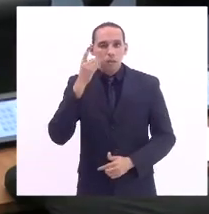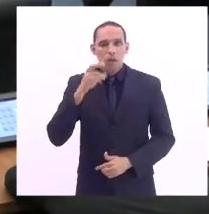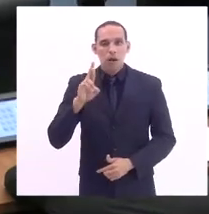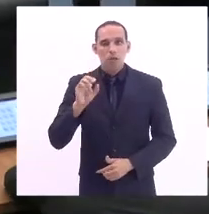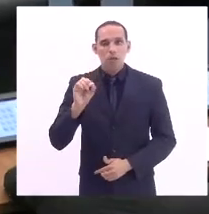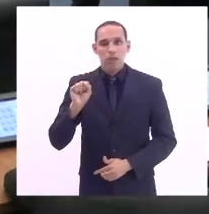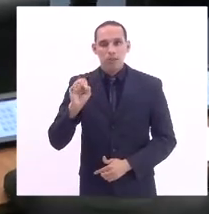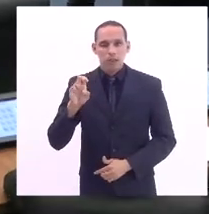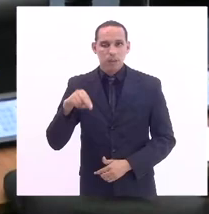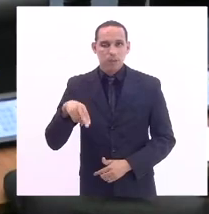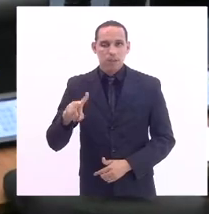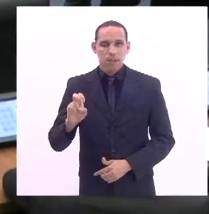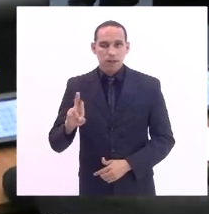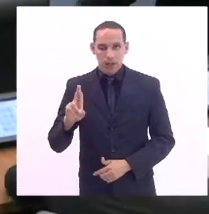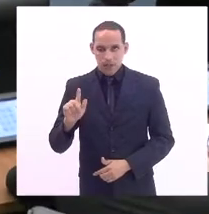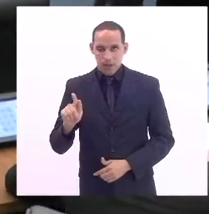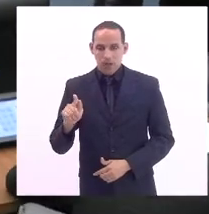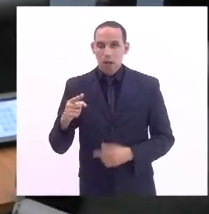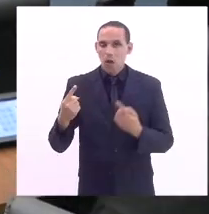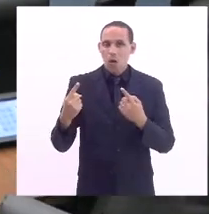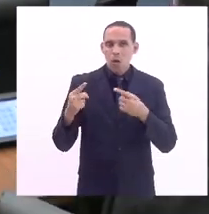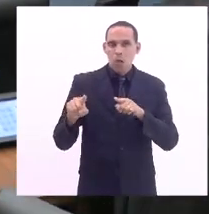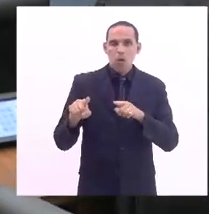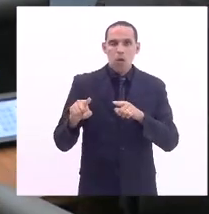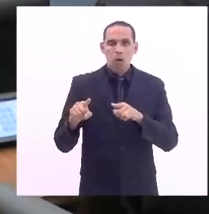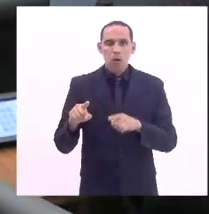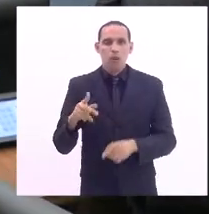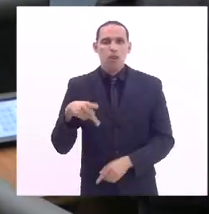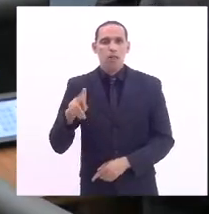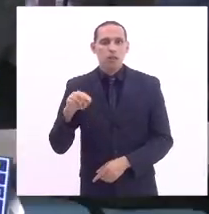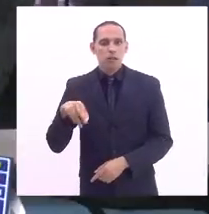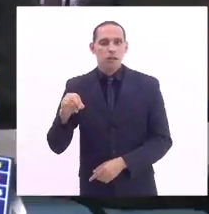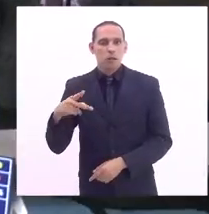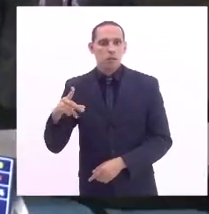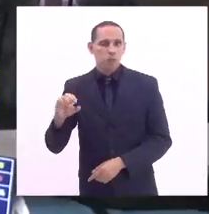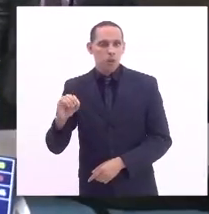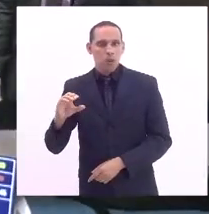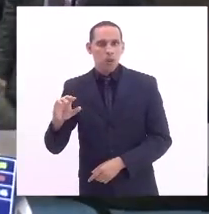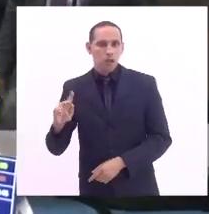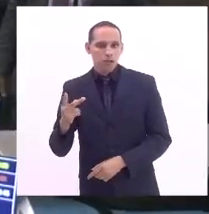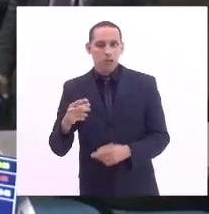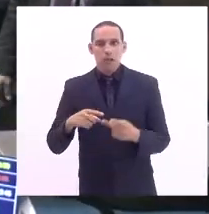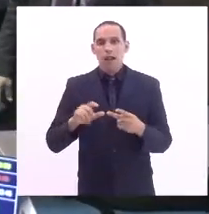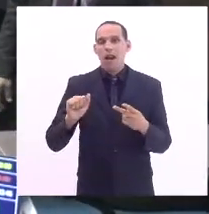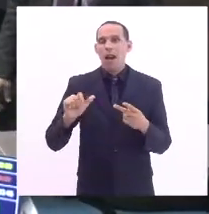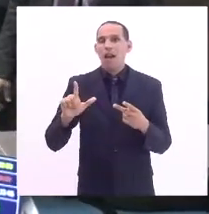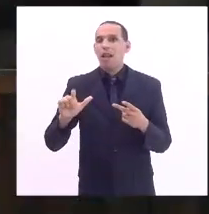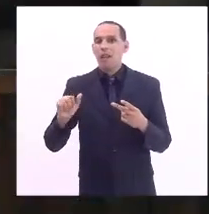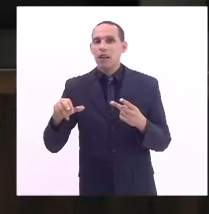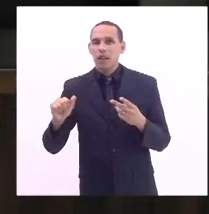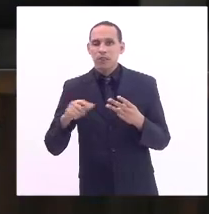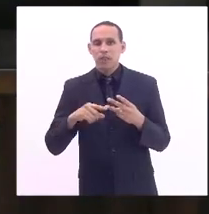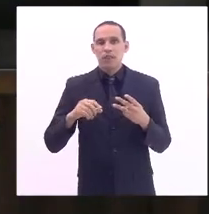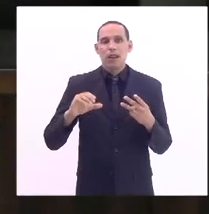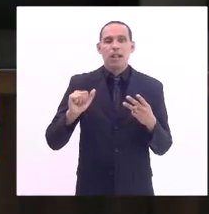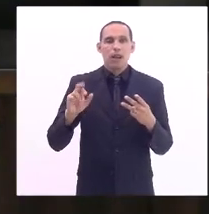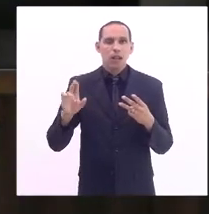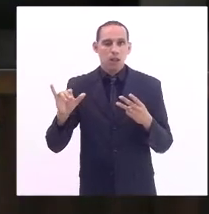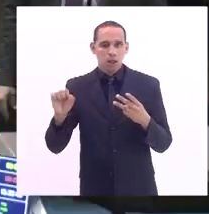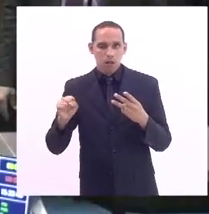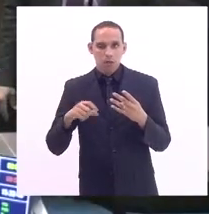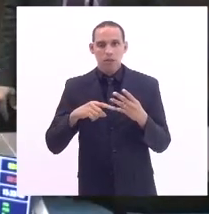Rosenberg Reis. Contrário, Alexandre Knoploch, Alana Passos, Carlos Macedo, Alexandre Freitas,